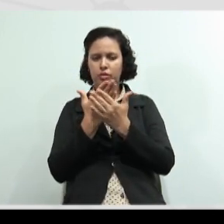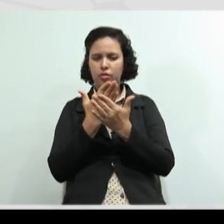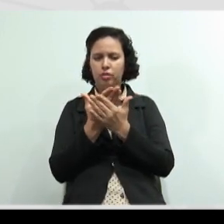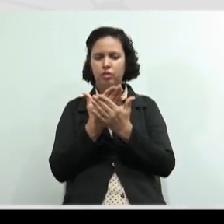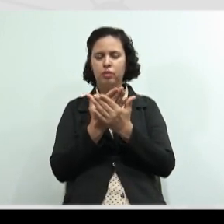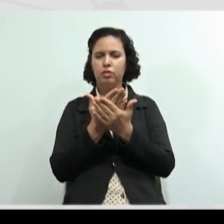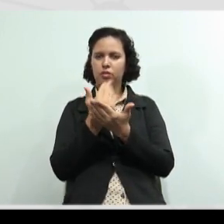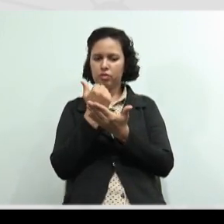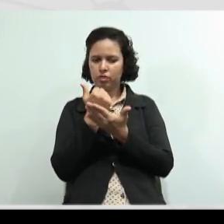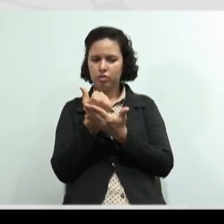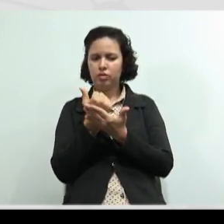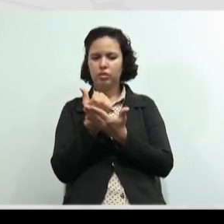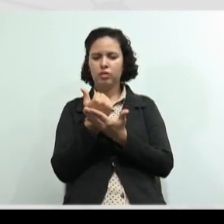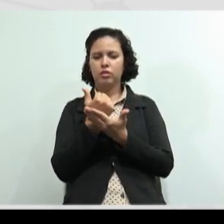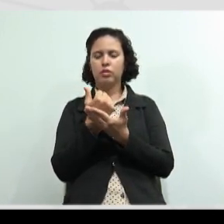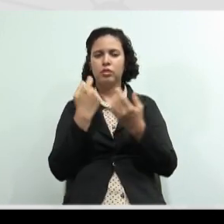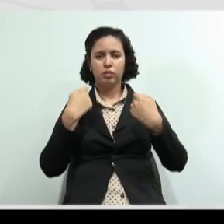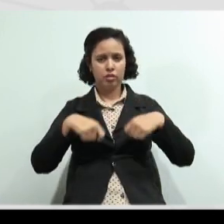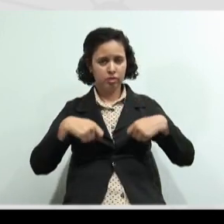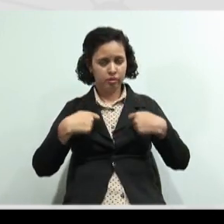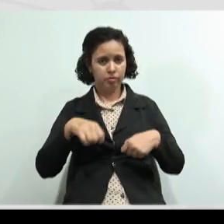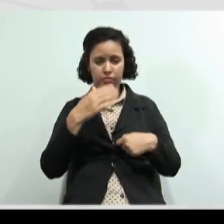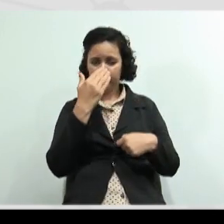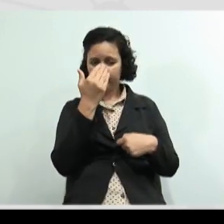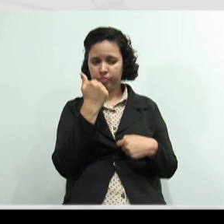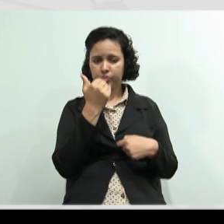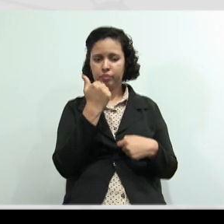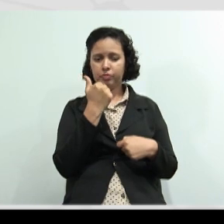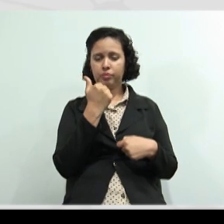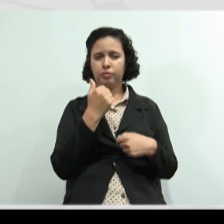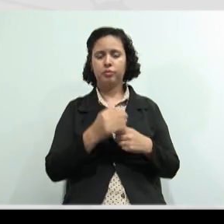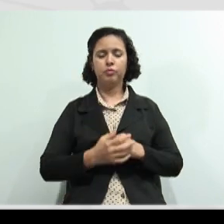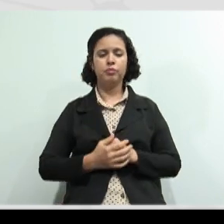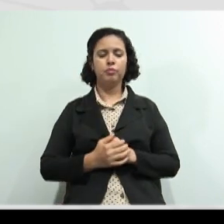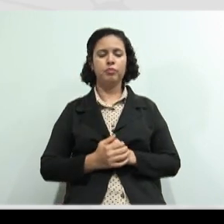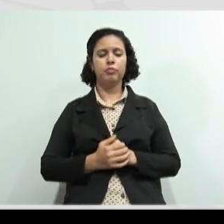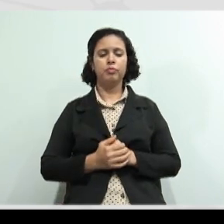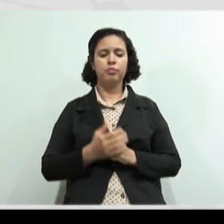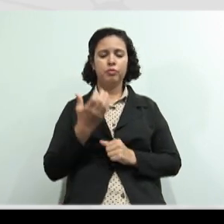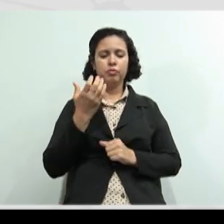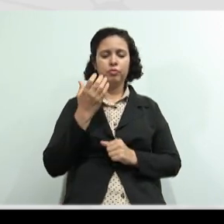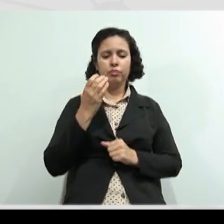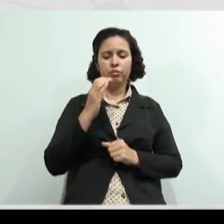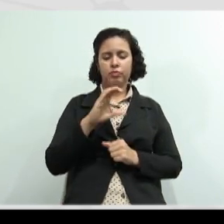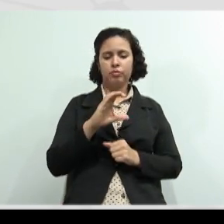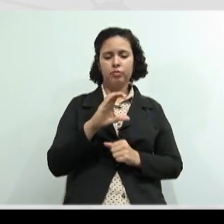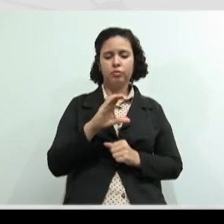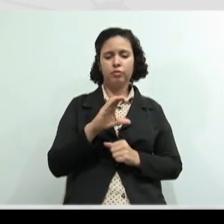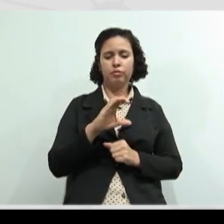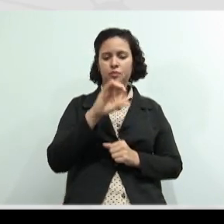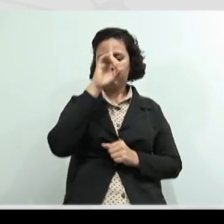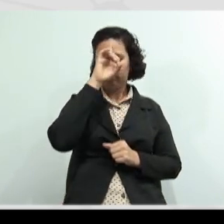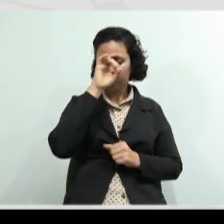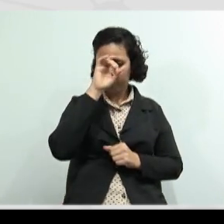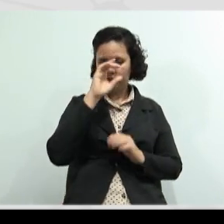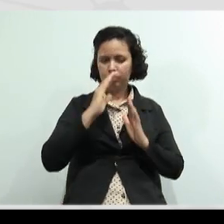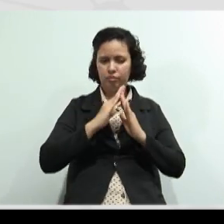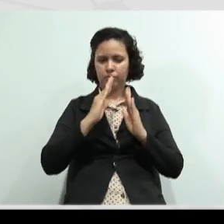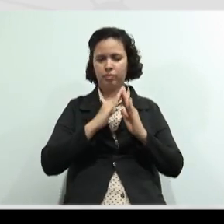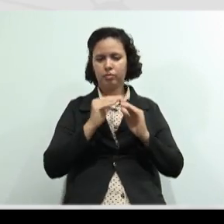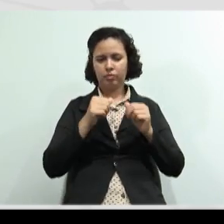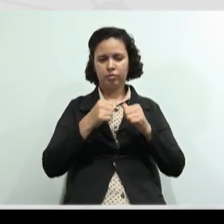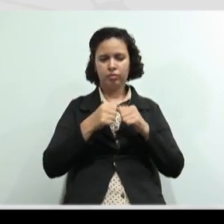por alimentos, necessidade de alimentos, da merenda escolar, de creches, de hospitais, casas de repouso e instituições